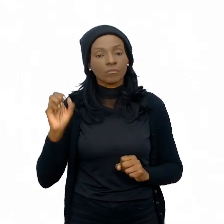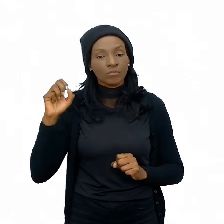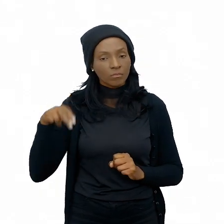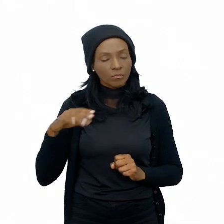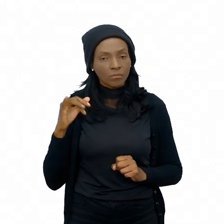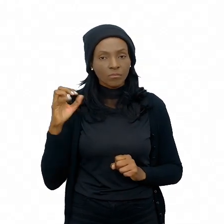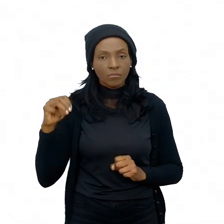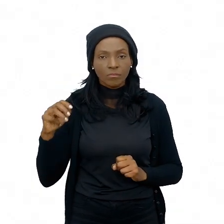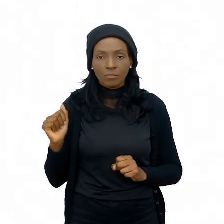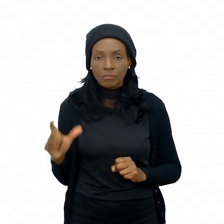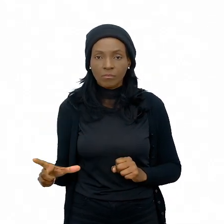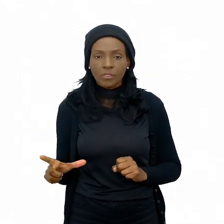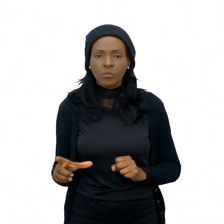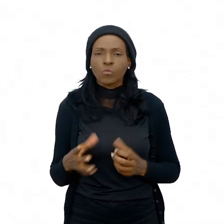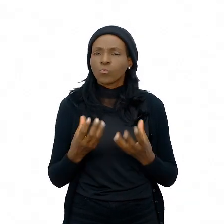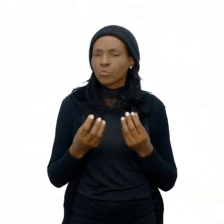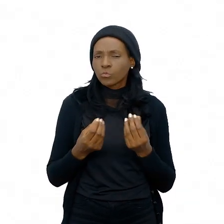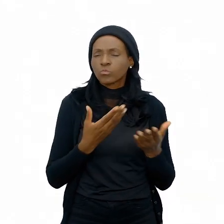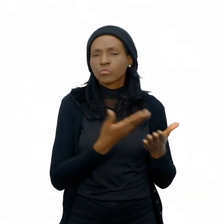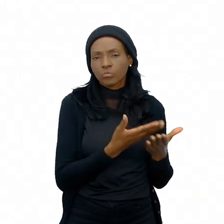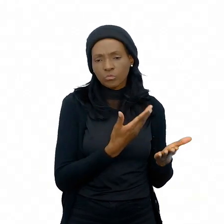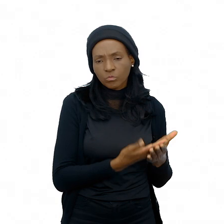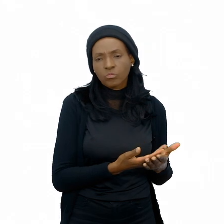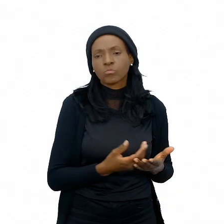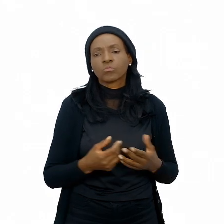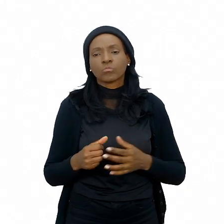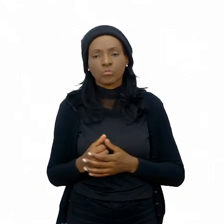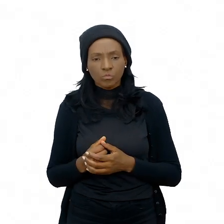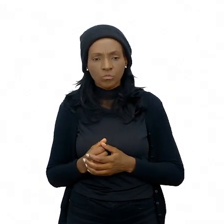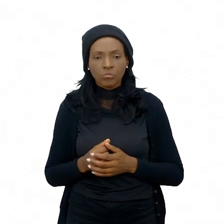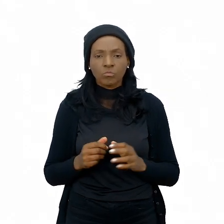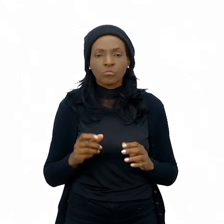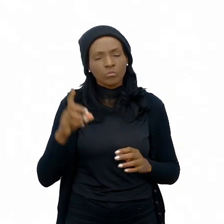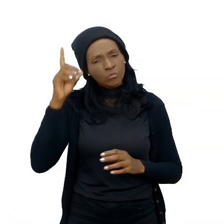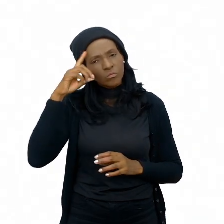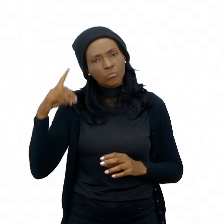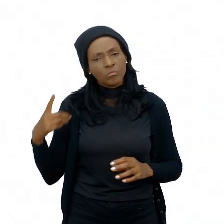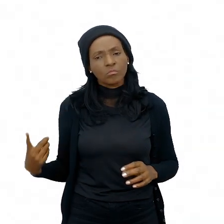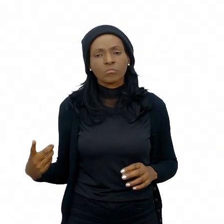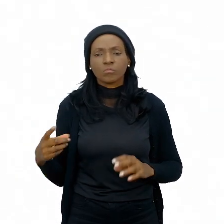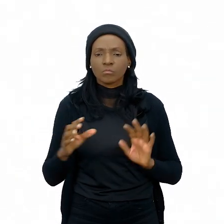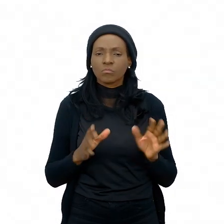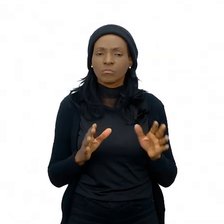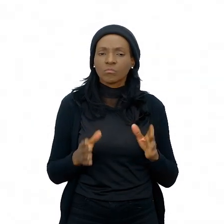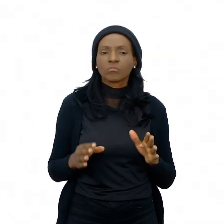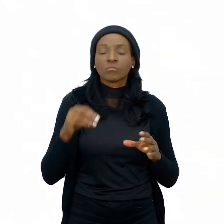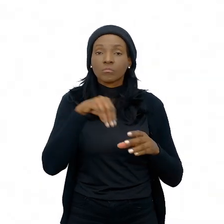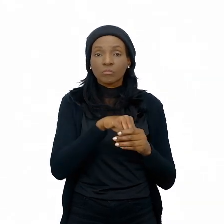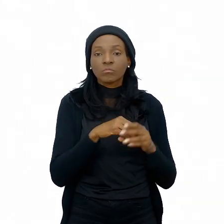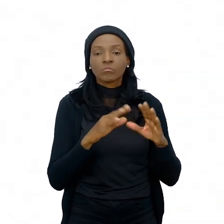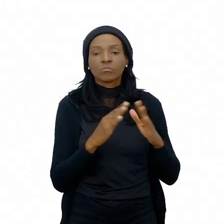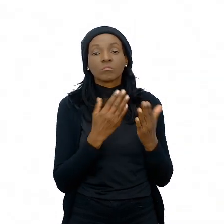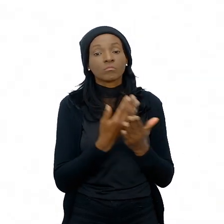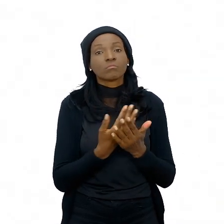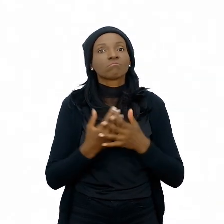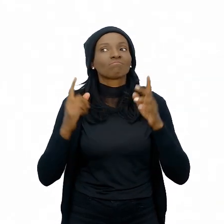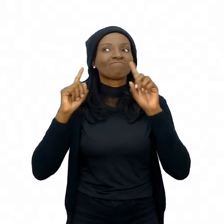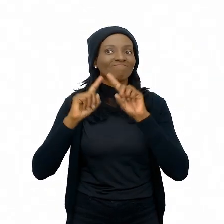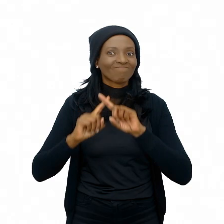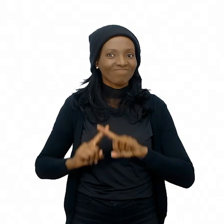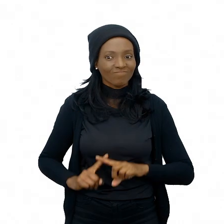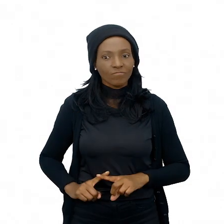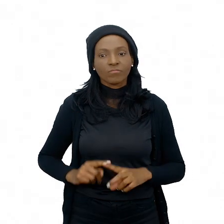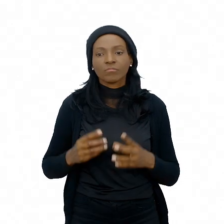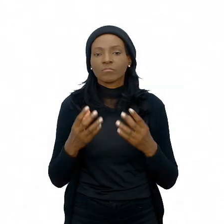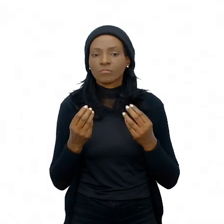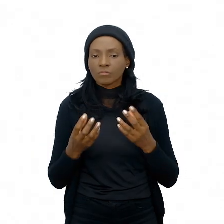apesar da maioria dos estudantes e da população utilizá-la diariamente, na escola é um grande desafio o